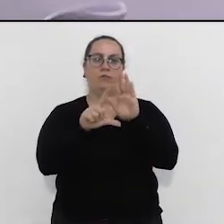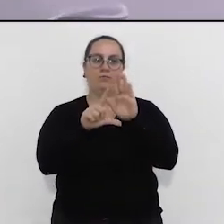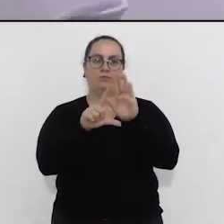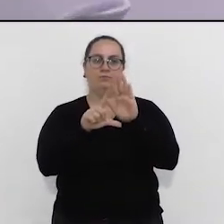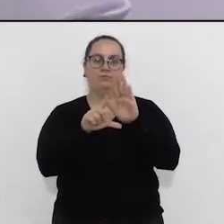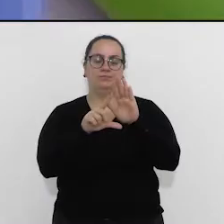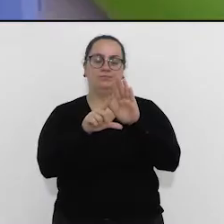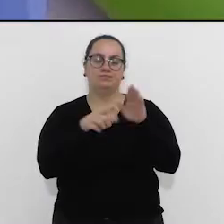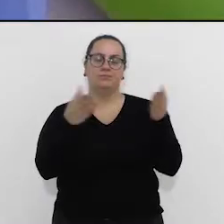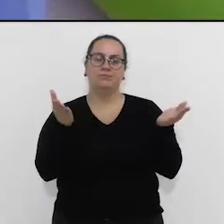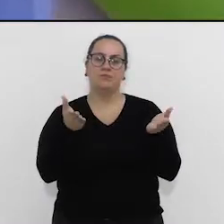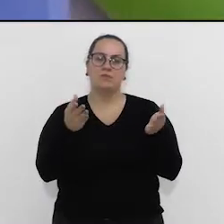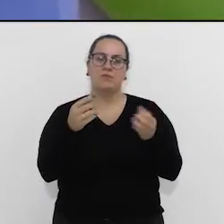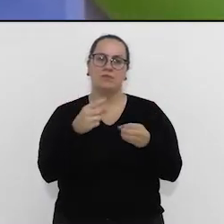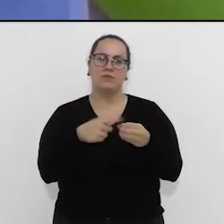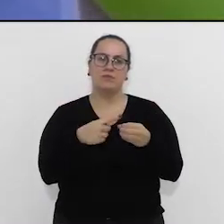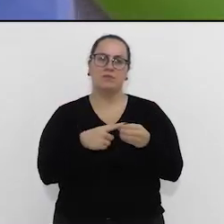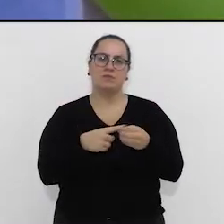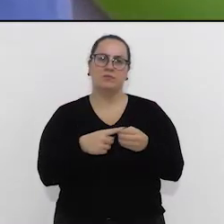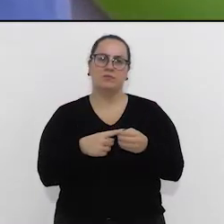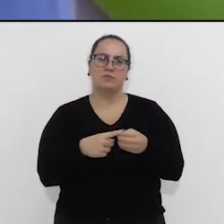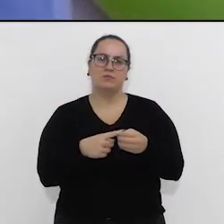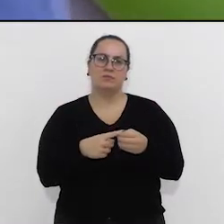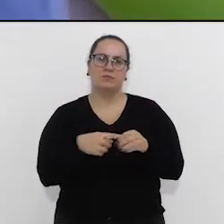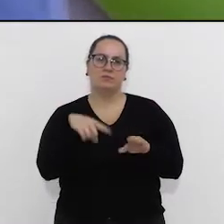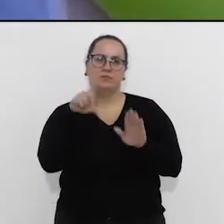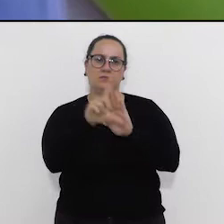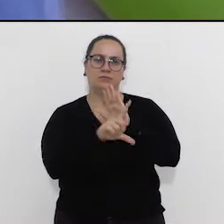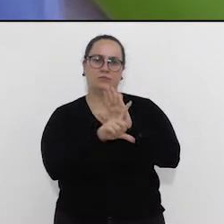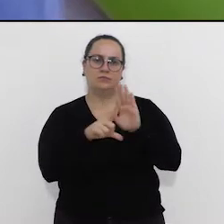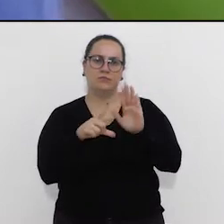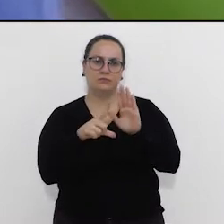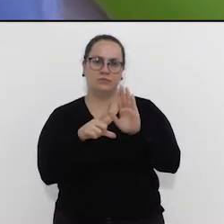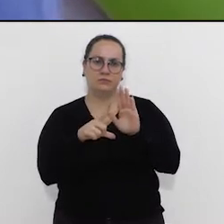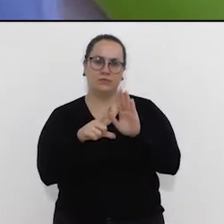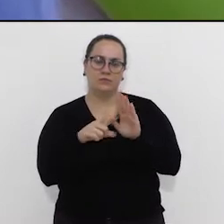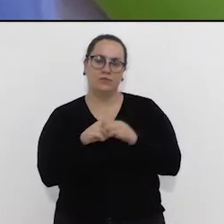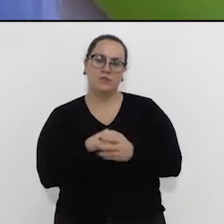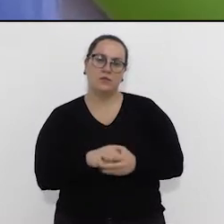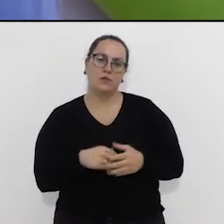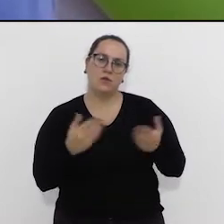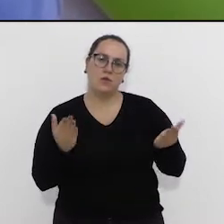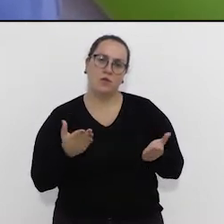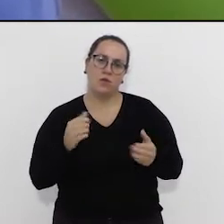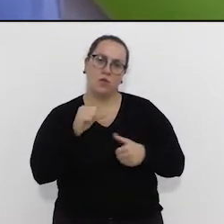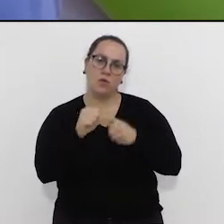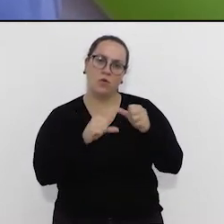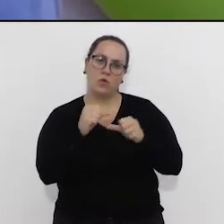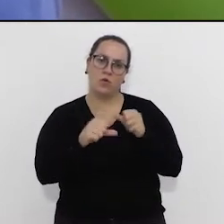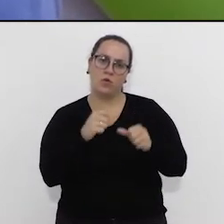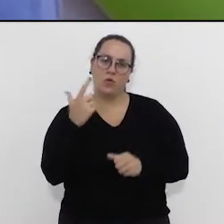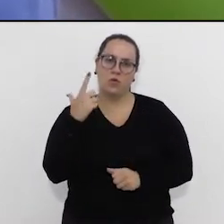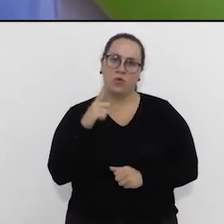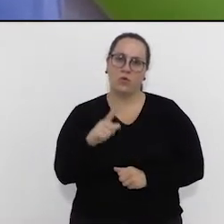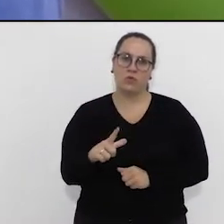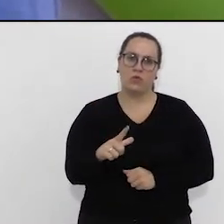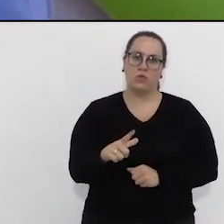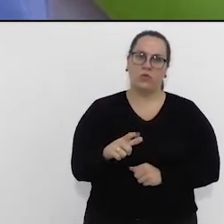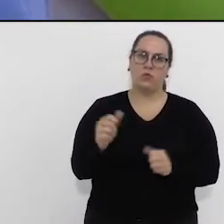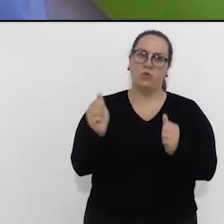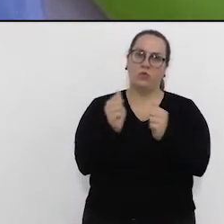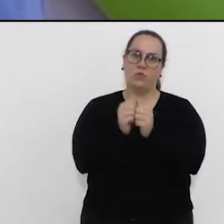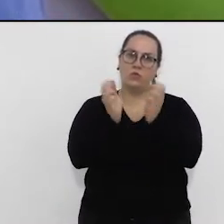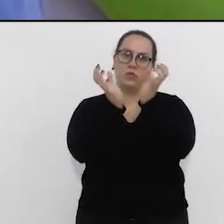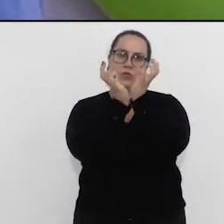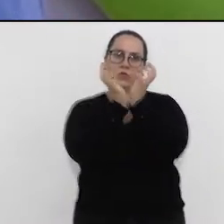zoneamento e olha eu acho que a lei hoje do saneamento ela tem que ser revista novamente junto